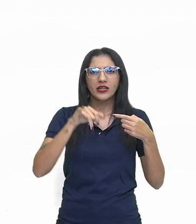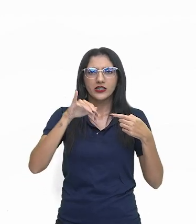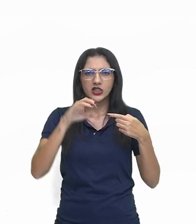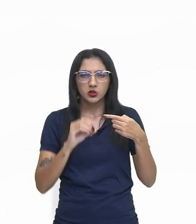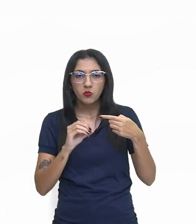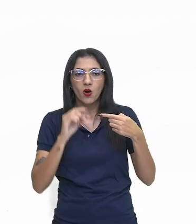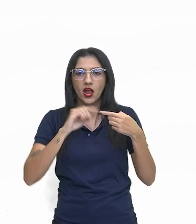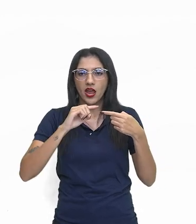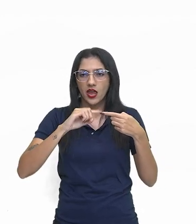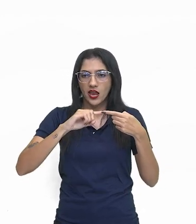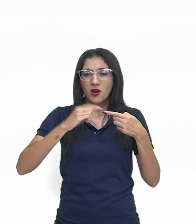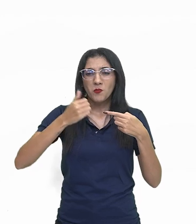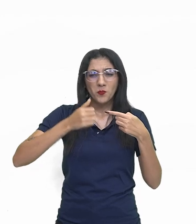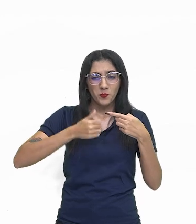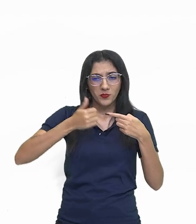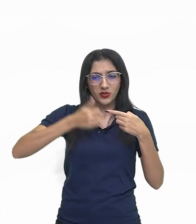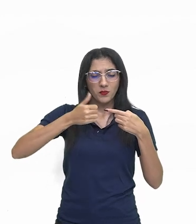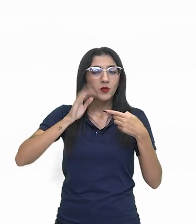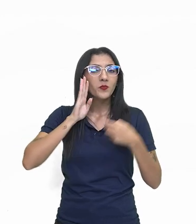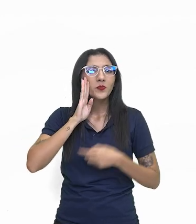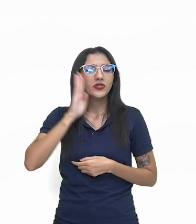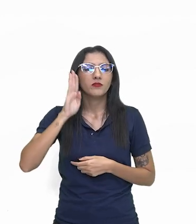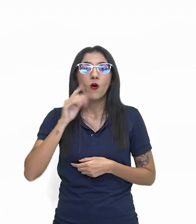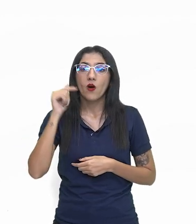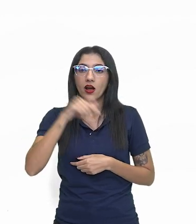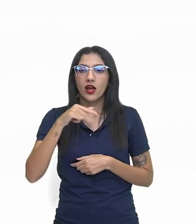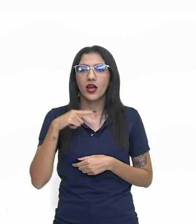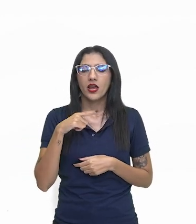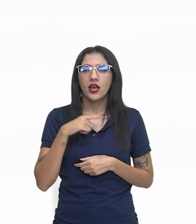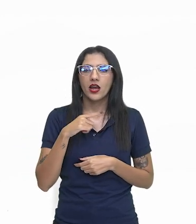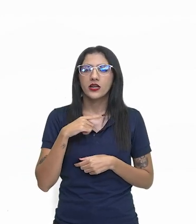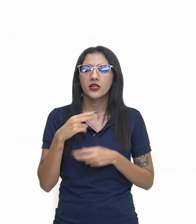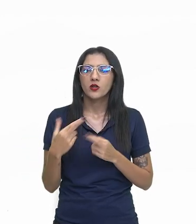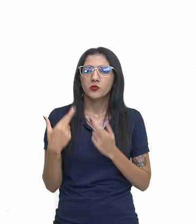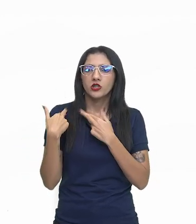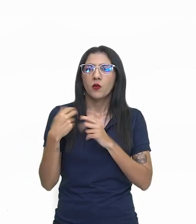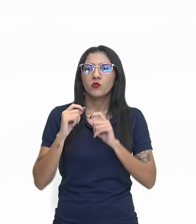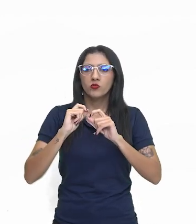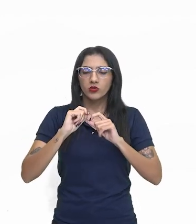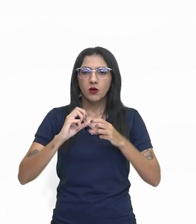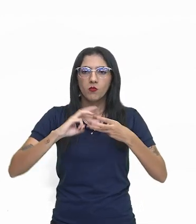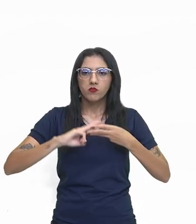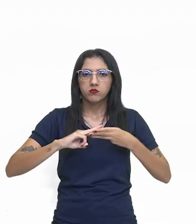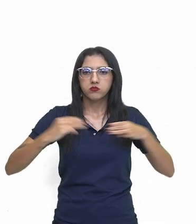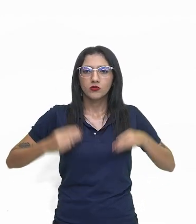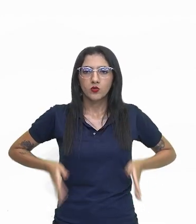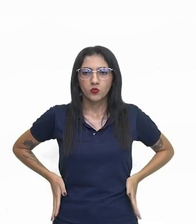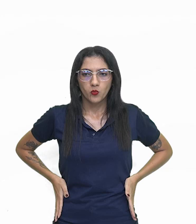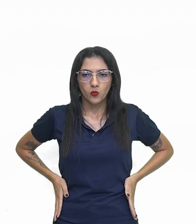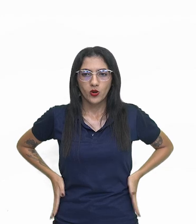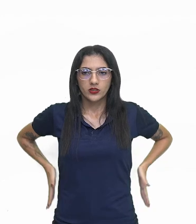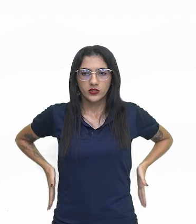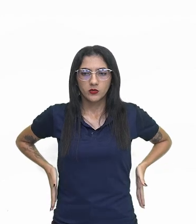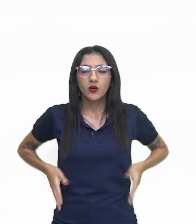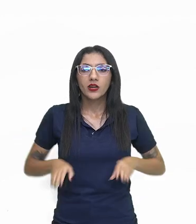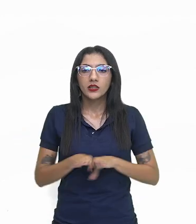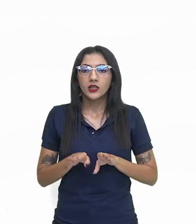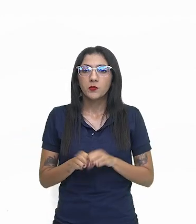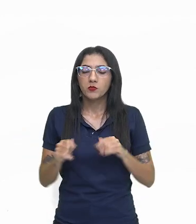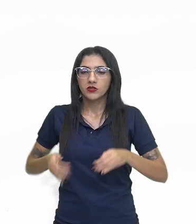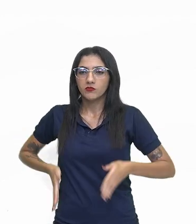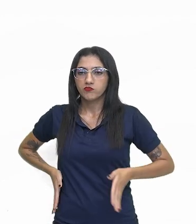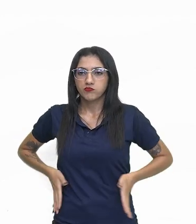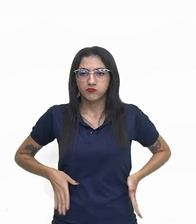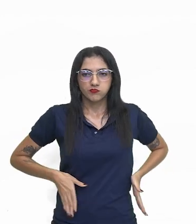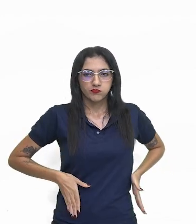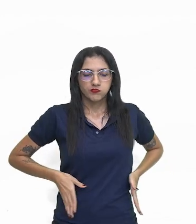mais superficial deles, sendo responsável pela extensão do quadril e pela rotação